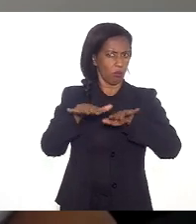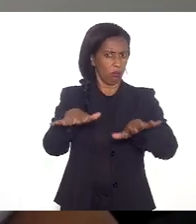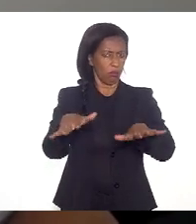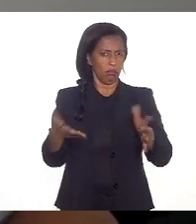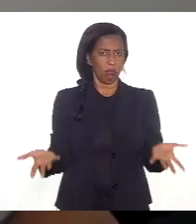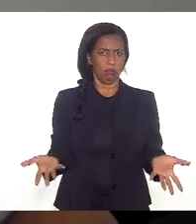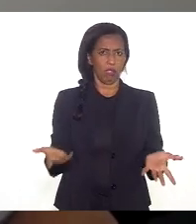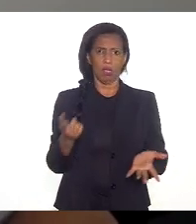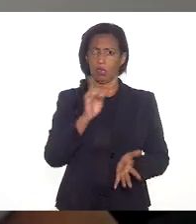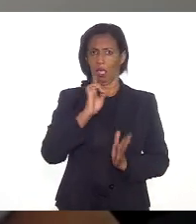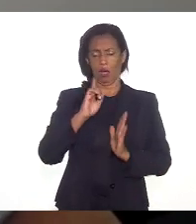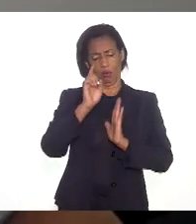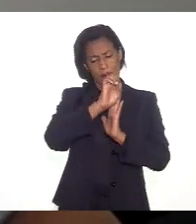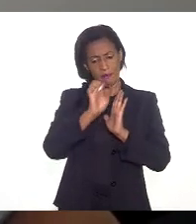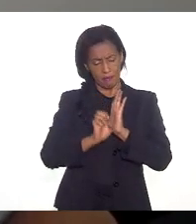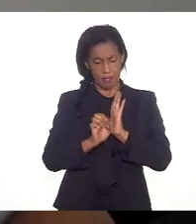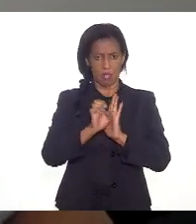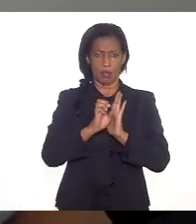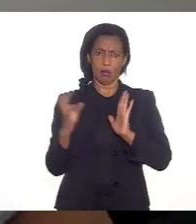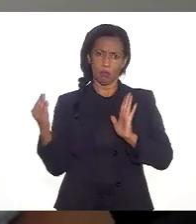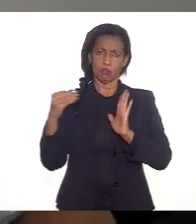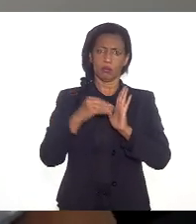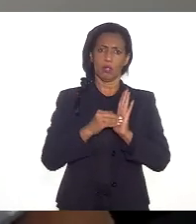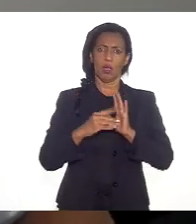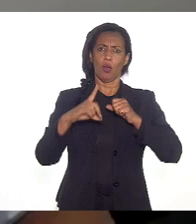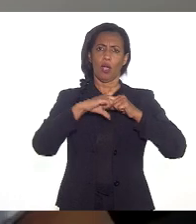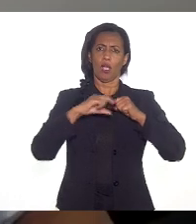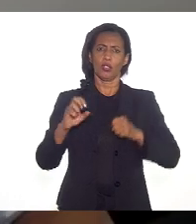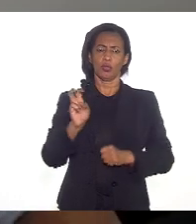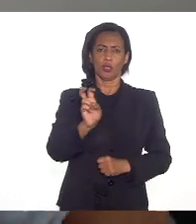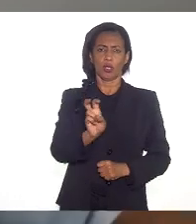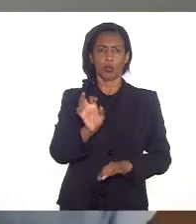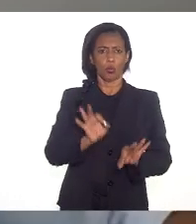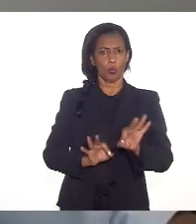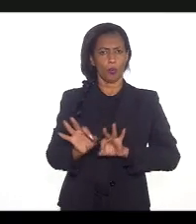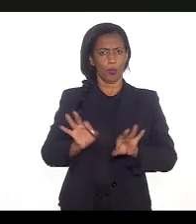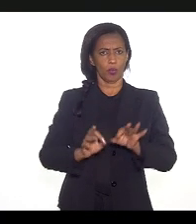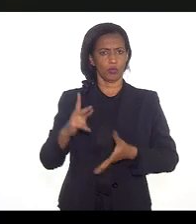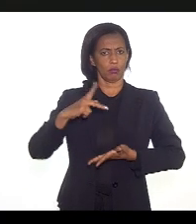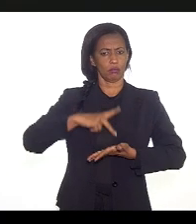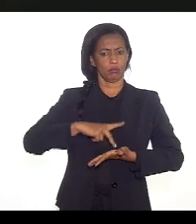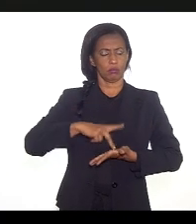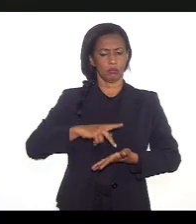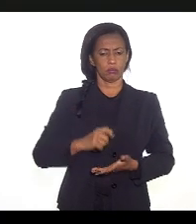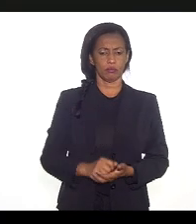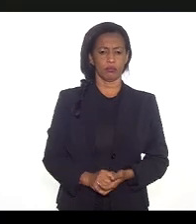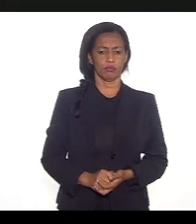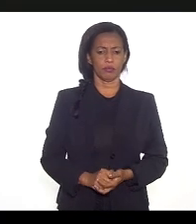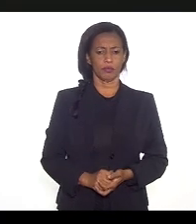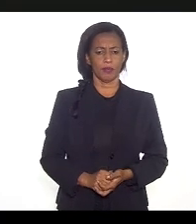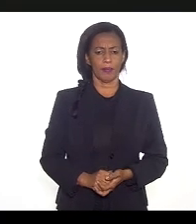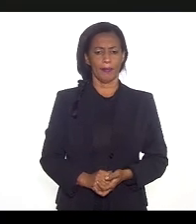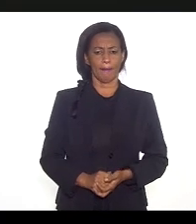acrescentei uma emenda supressiva ao artigo 5º do projeto original. Só isso.